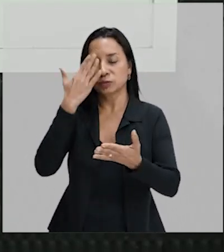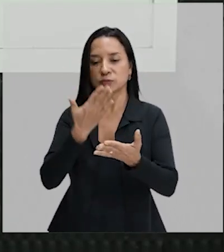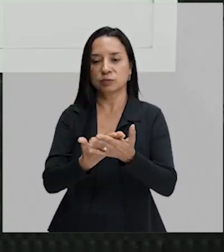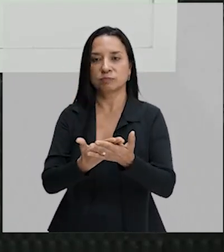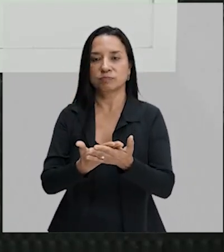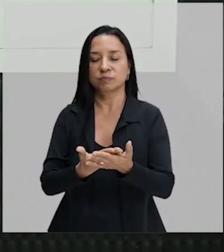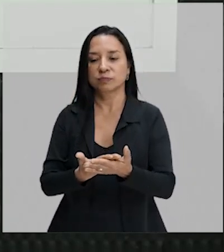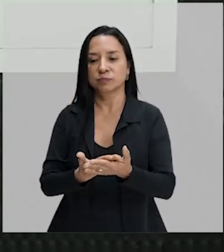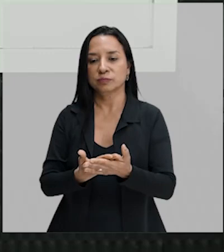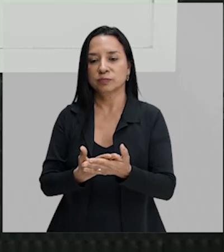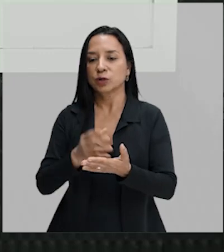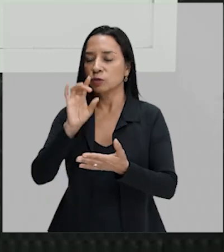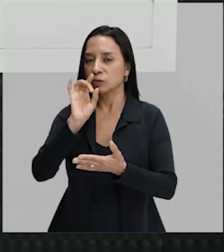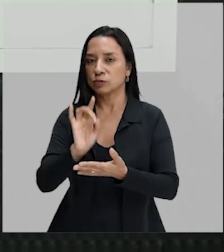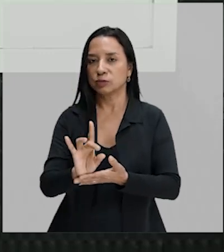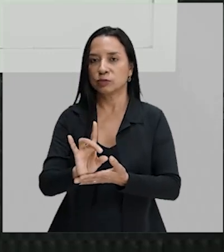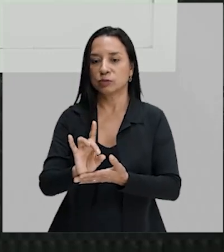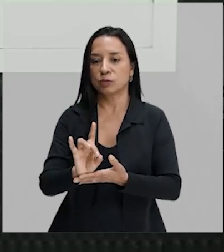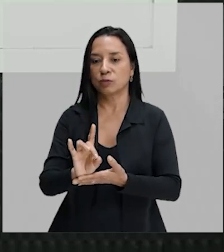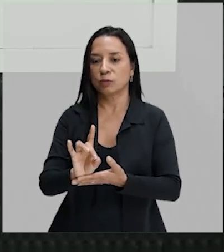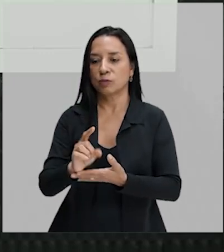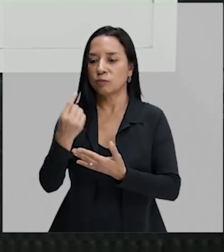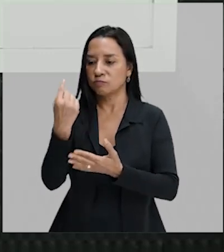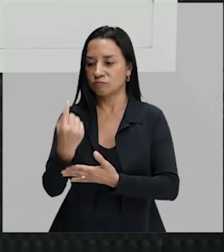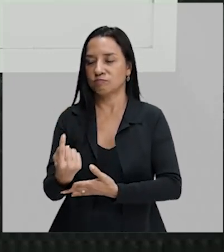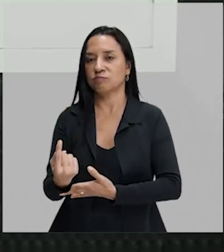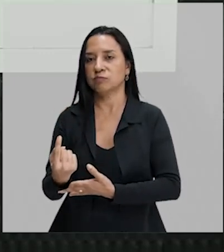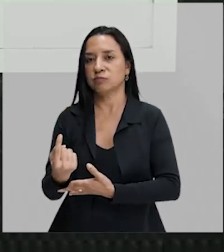não sou apenas eu